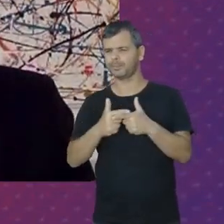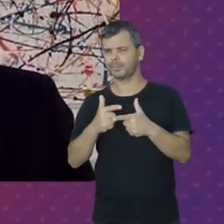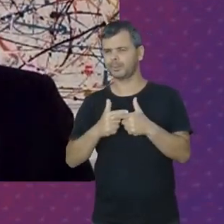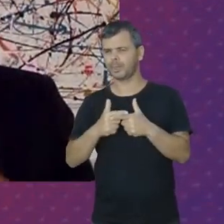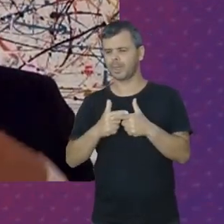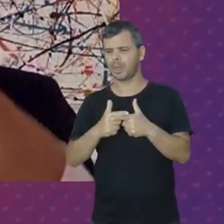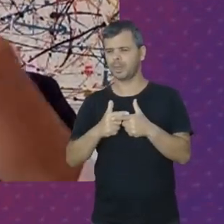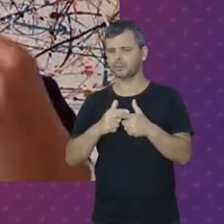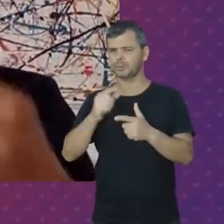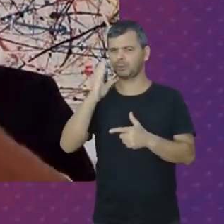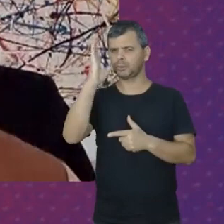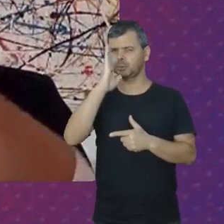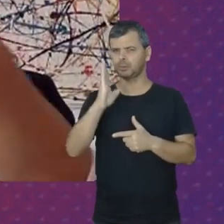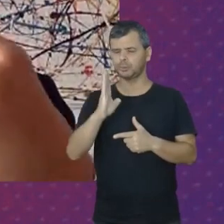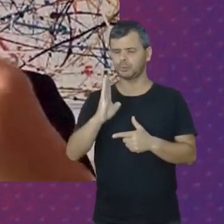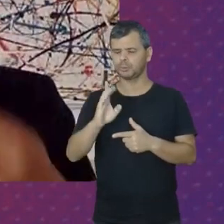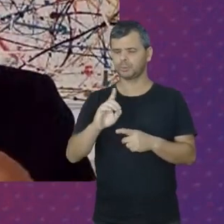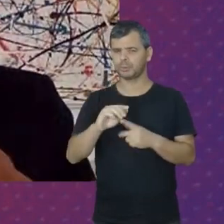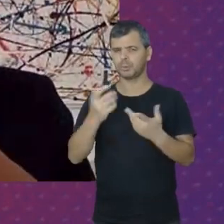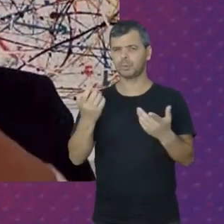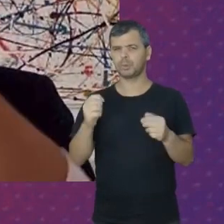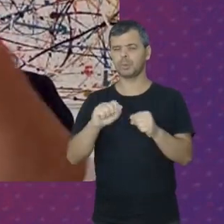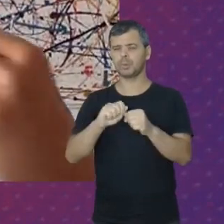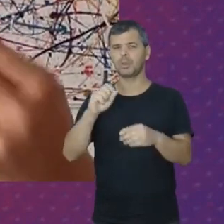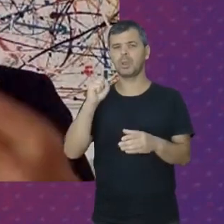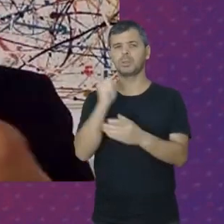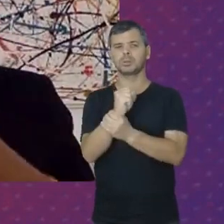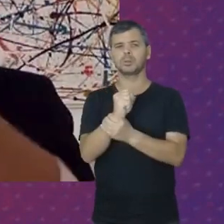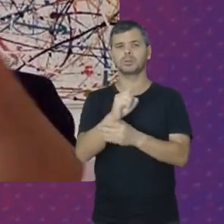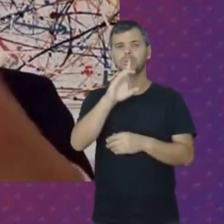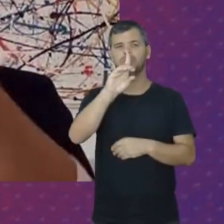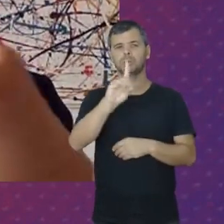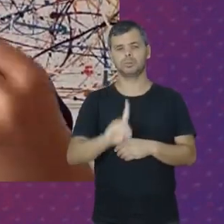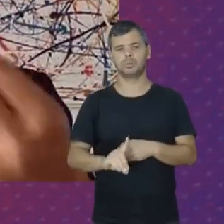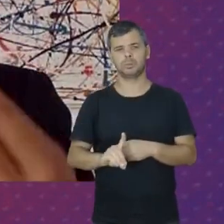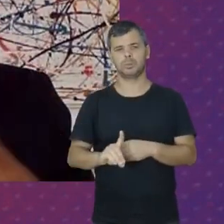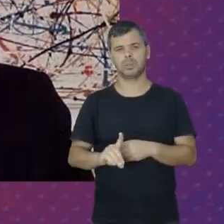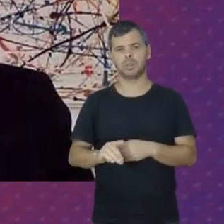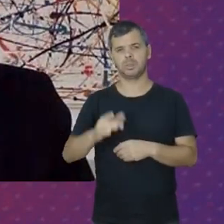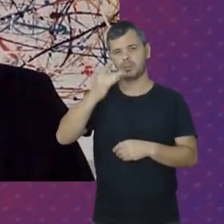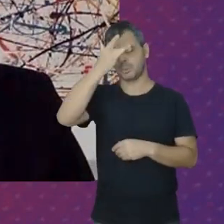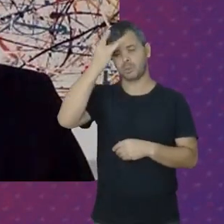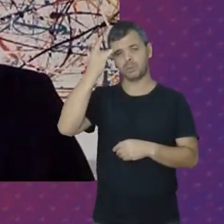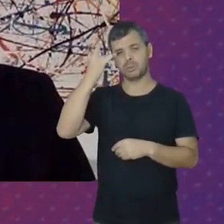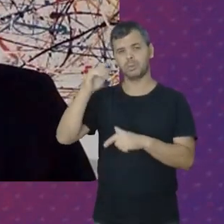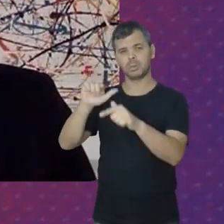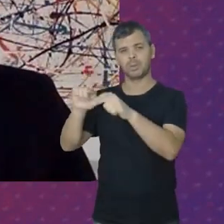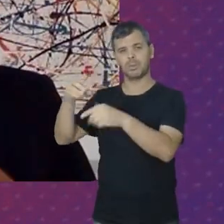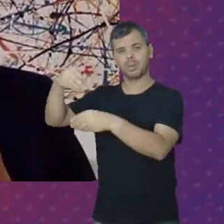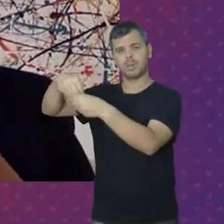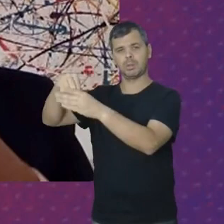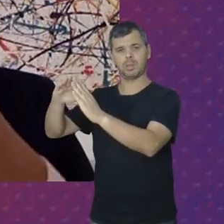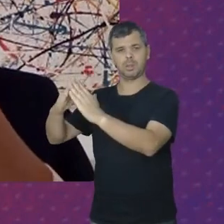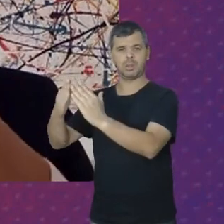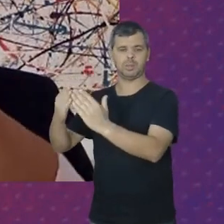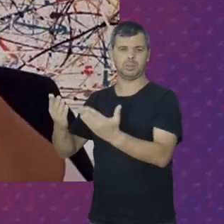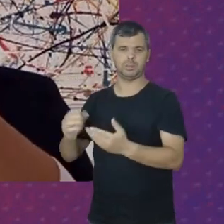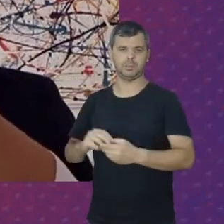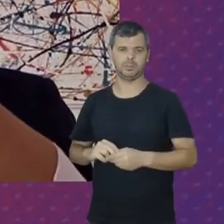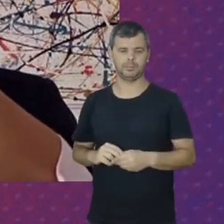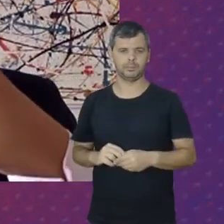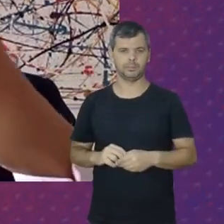Estado brasileiro no que tange à garantia de direitos às trabalhadoras domésticas.